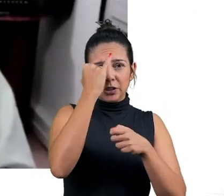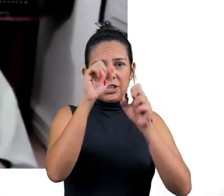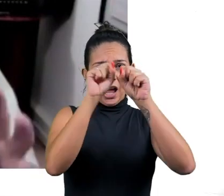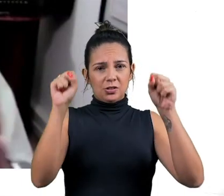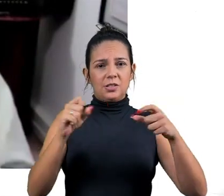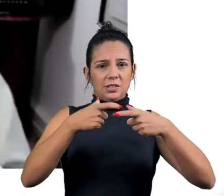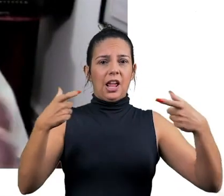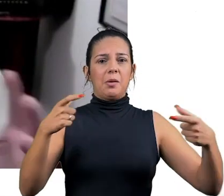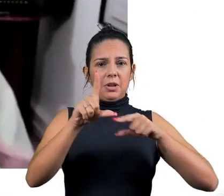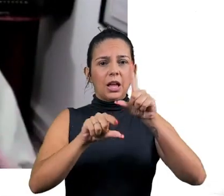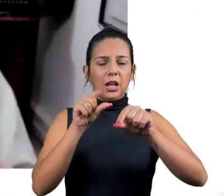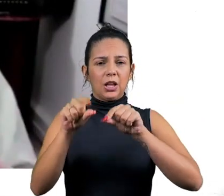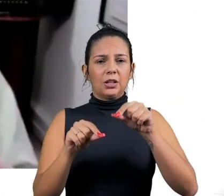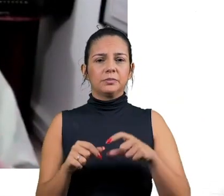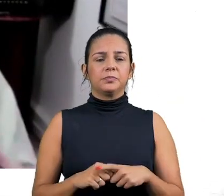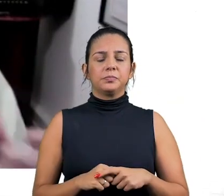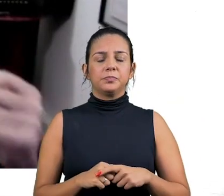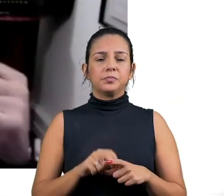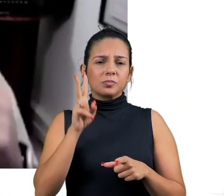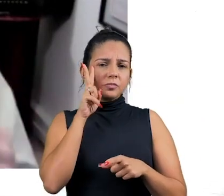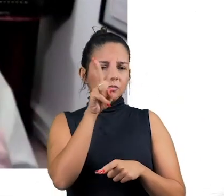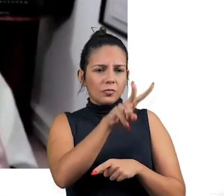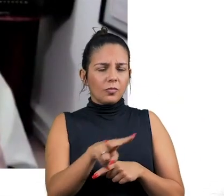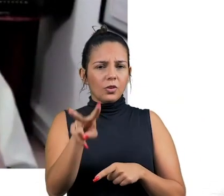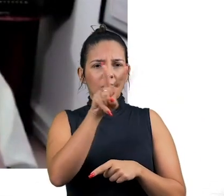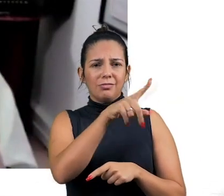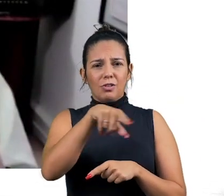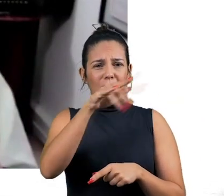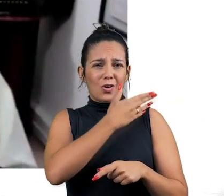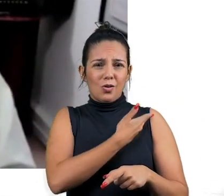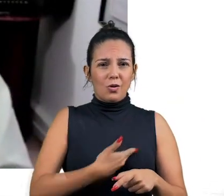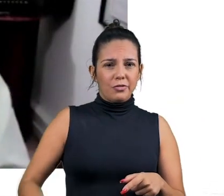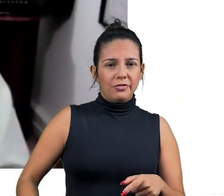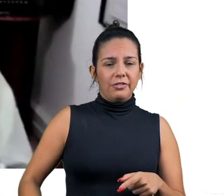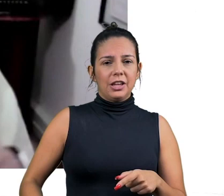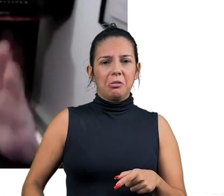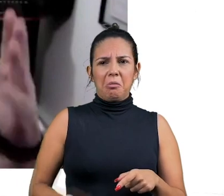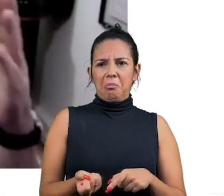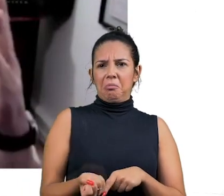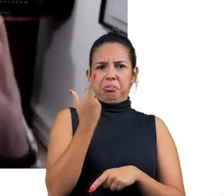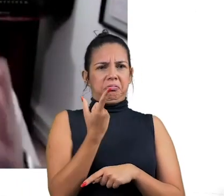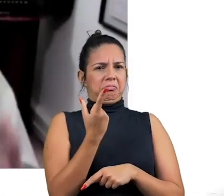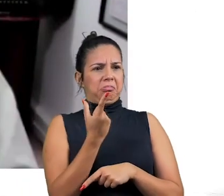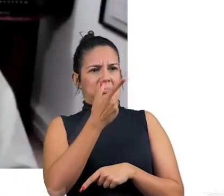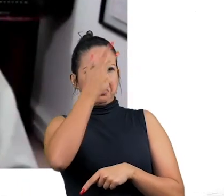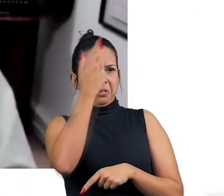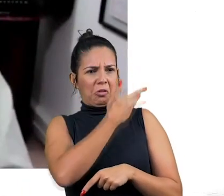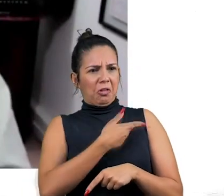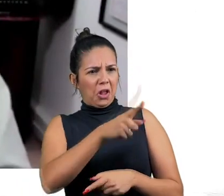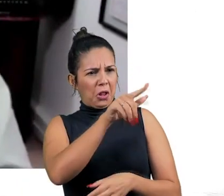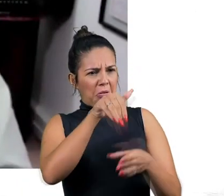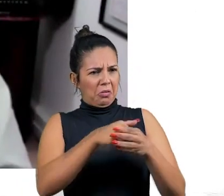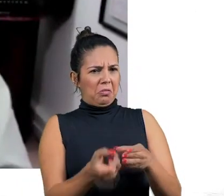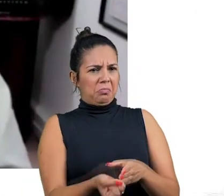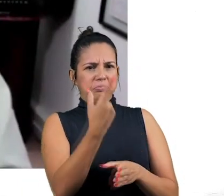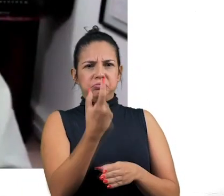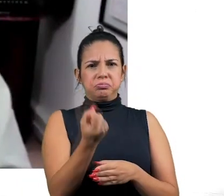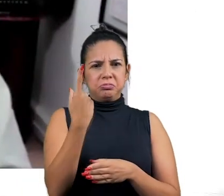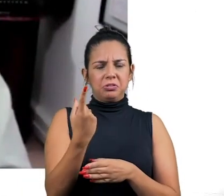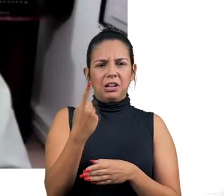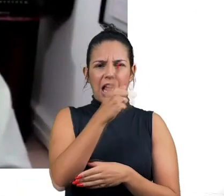Mas, olhando o conjunto da obra, eu dizia, olha, são governantes incidentais. Eles foram eleitos em